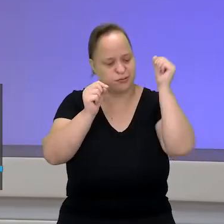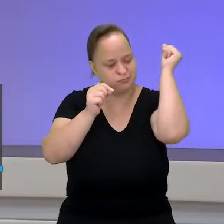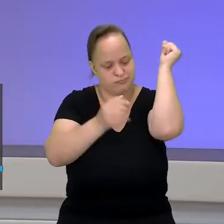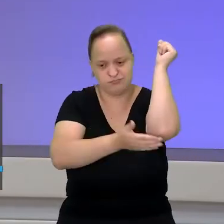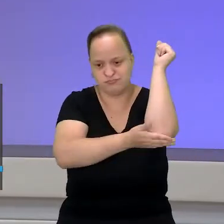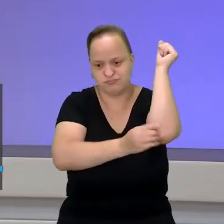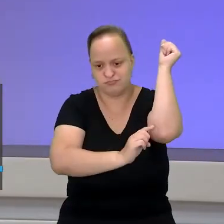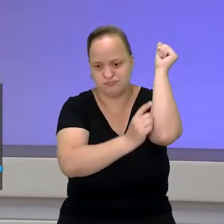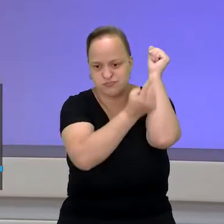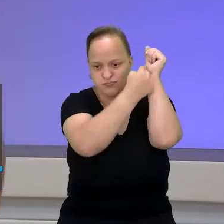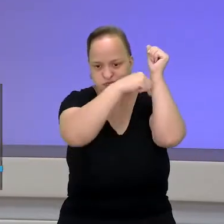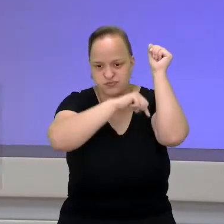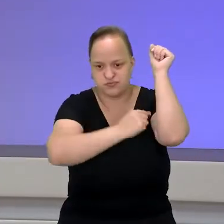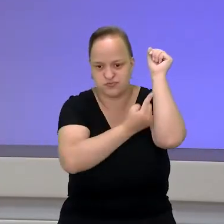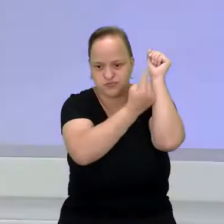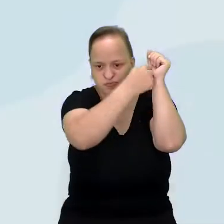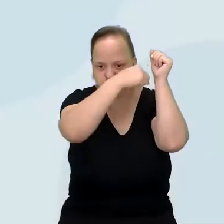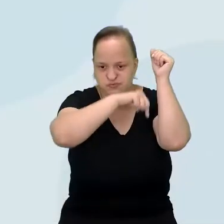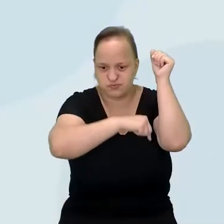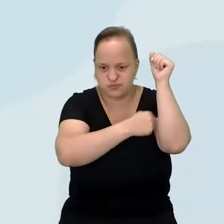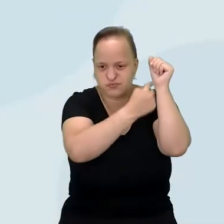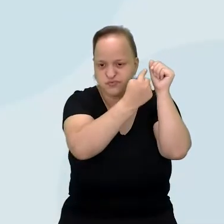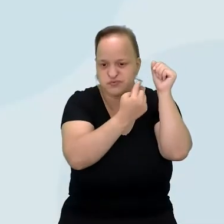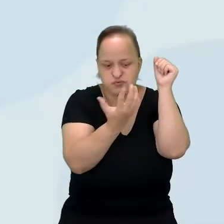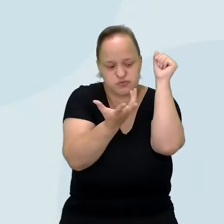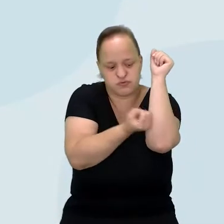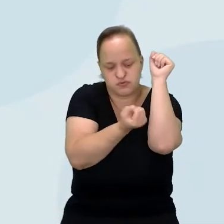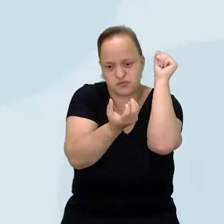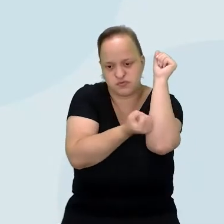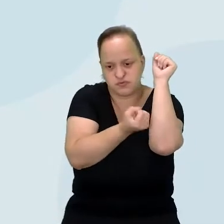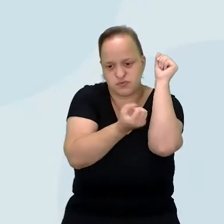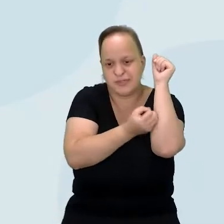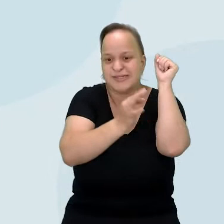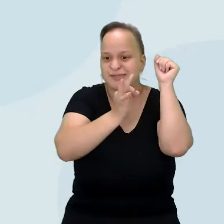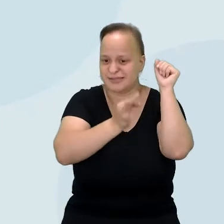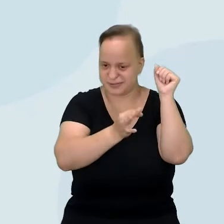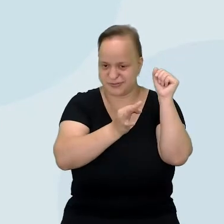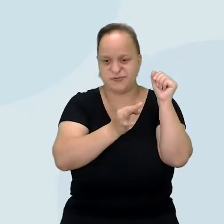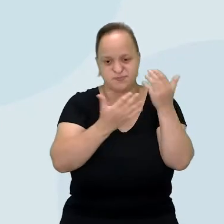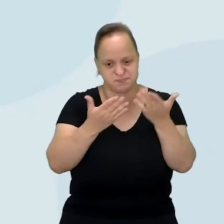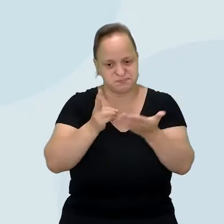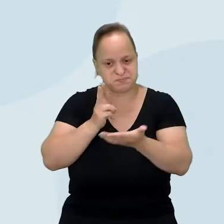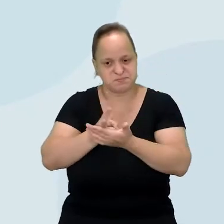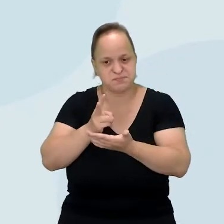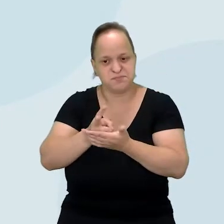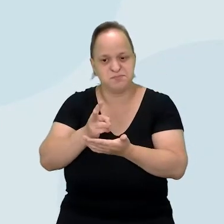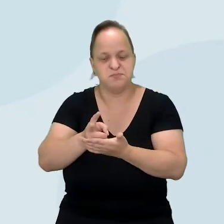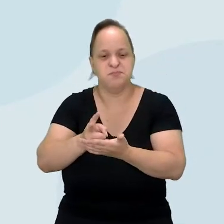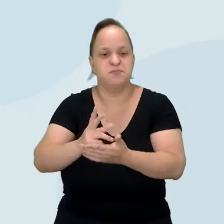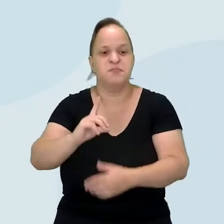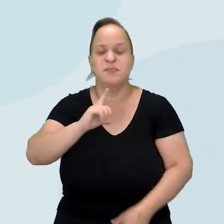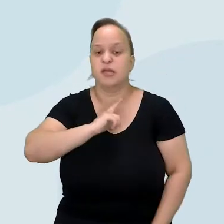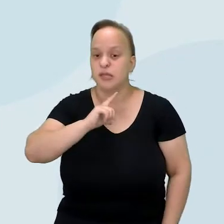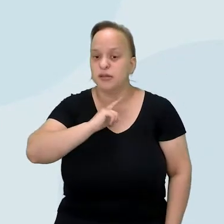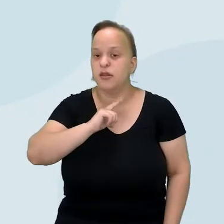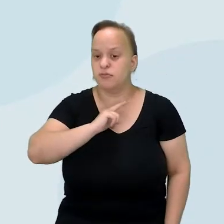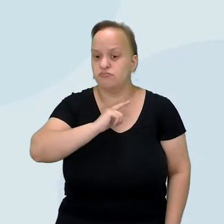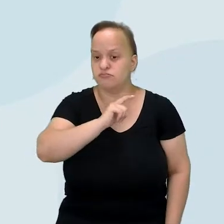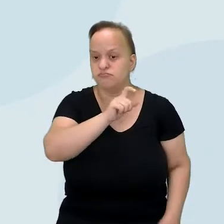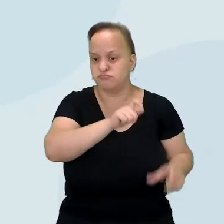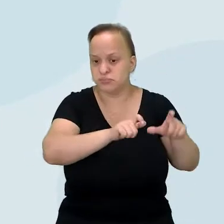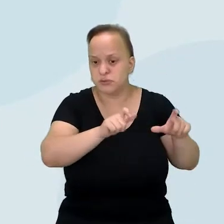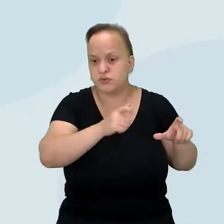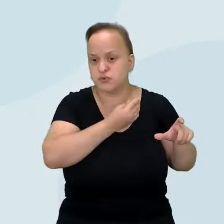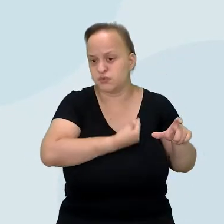absorver o nutriente correto. Continuando, então, aí, a gente sabe, então, dos seres vivos,